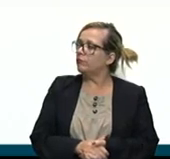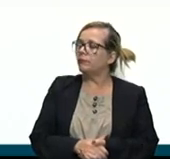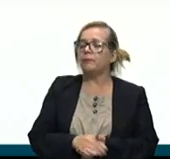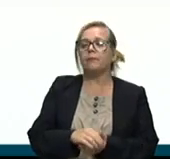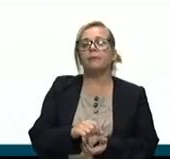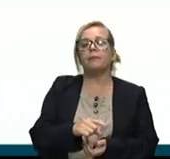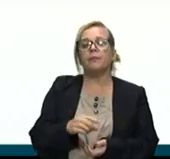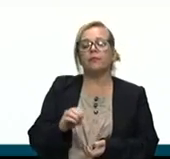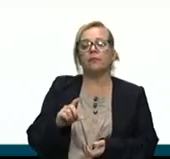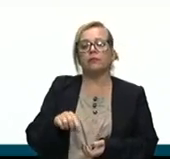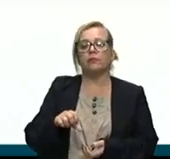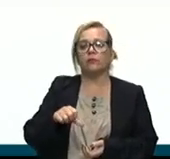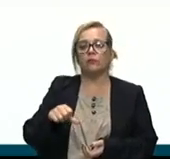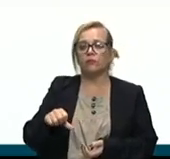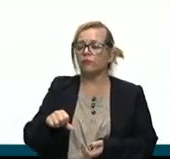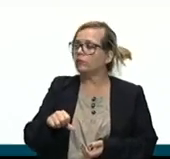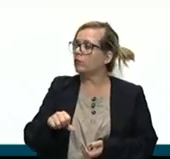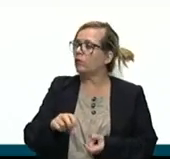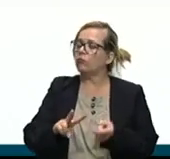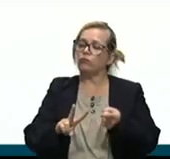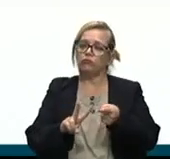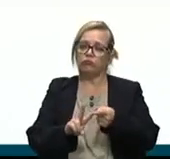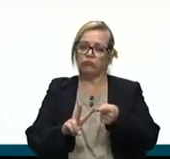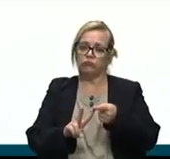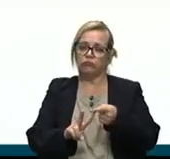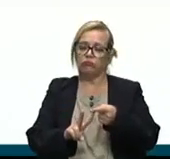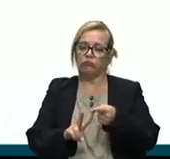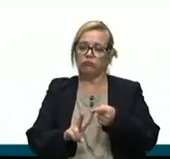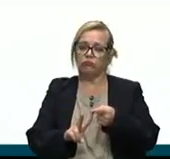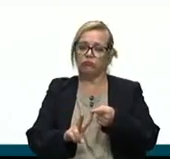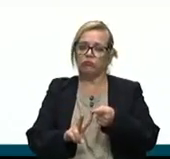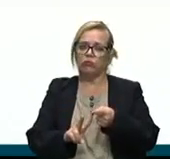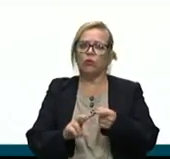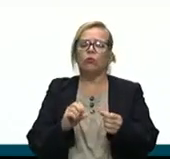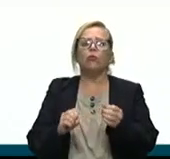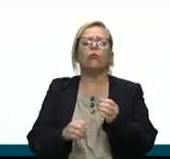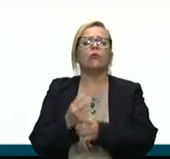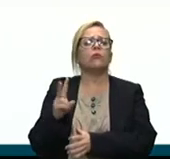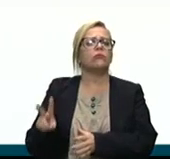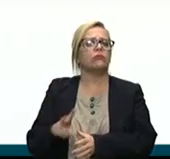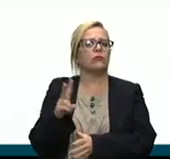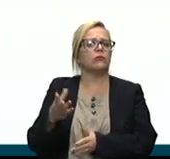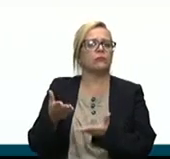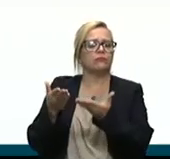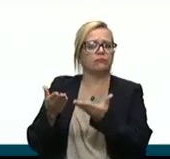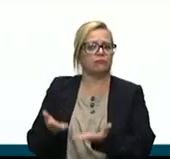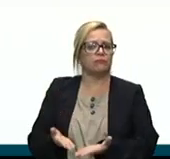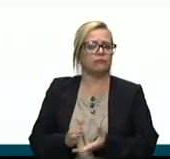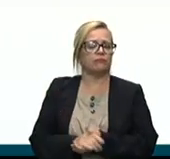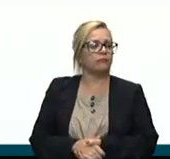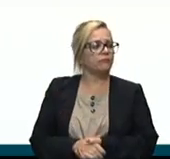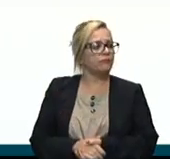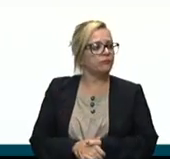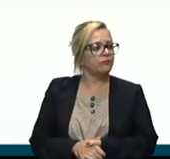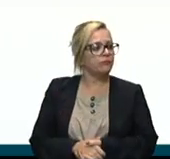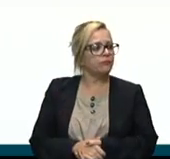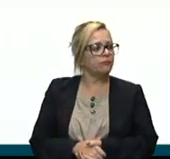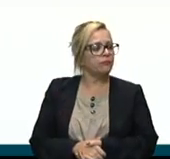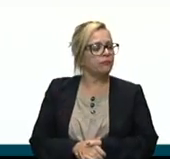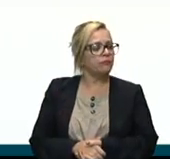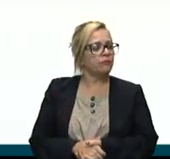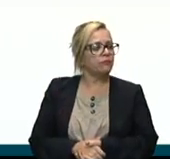menos 0,9 ao quadrado. E quanto que é menos 0,9 ao quadrado?